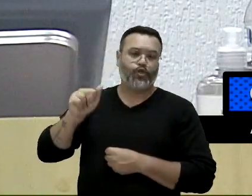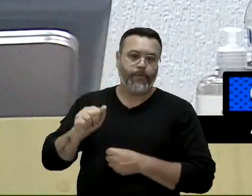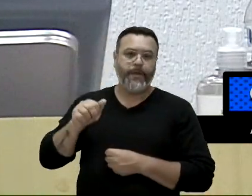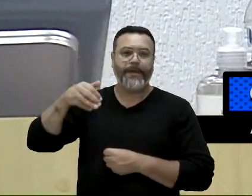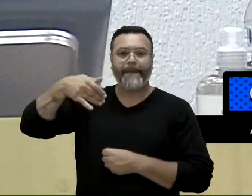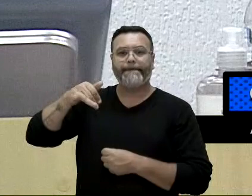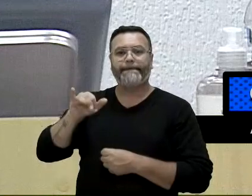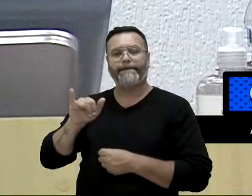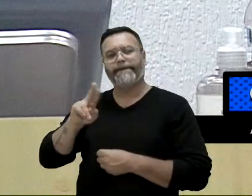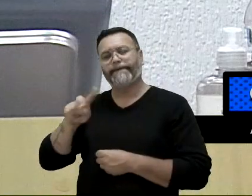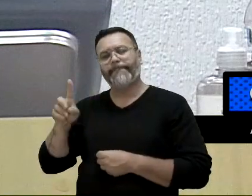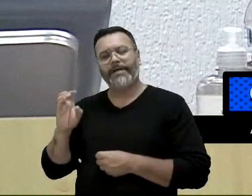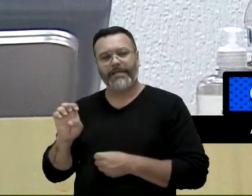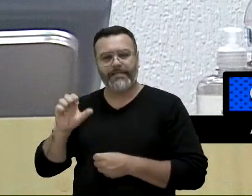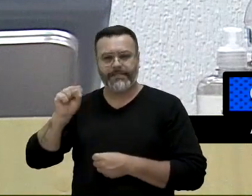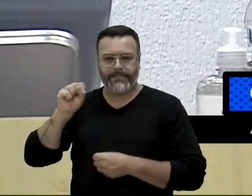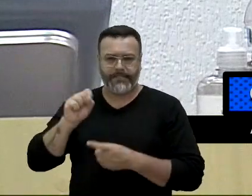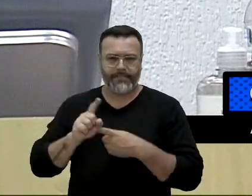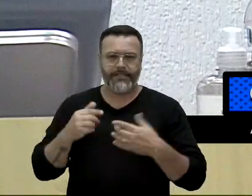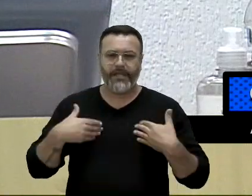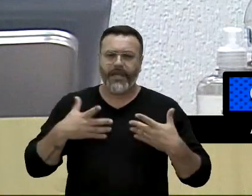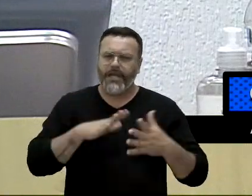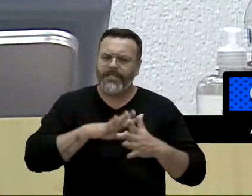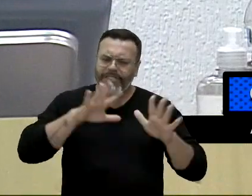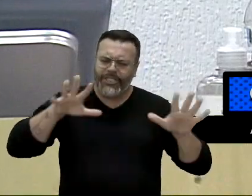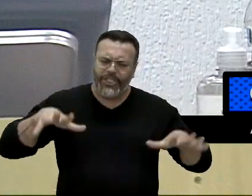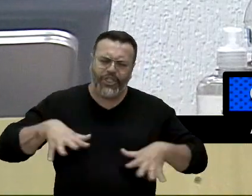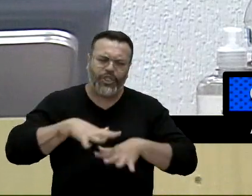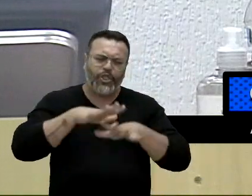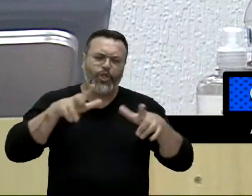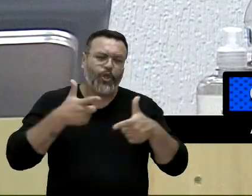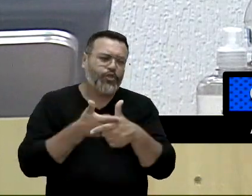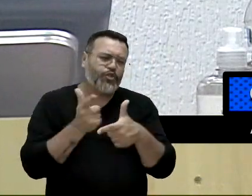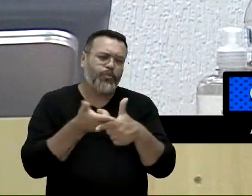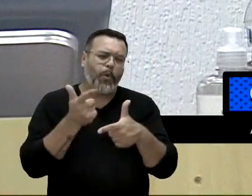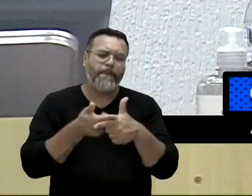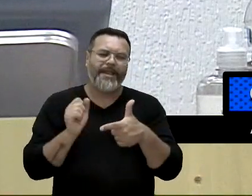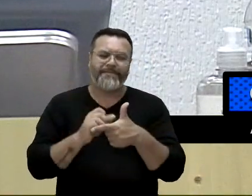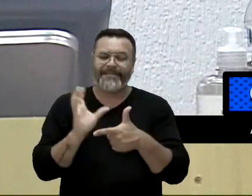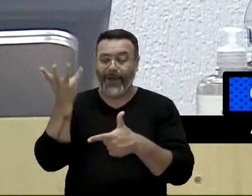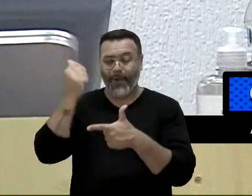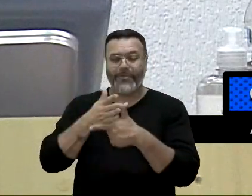com criança pequena. Lá mostra todos os problemas que as mães passam juntas. Só que elas se